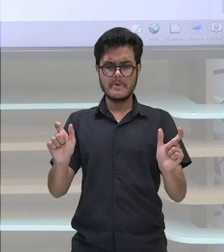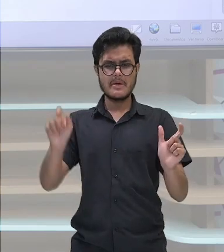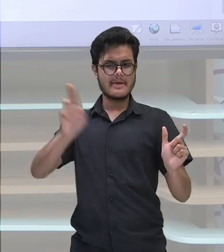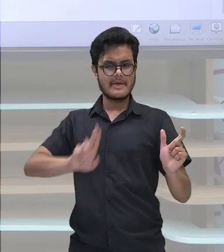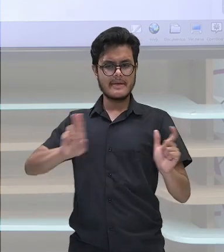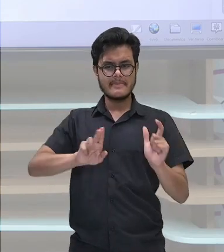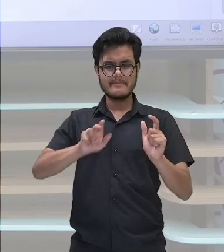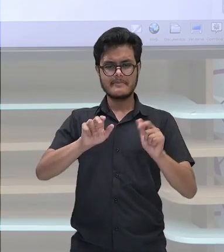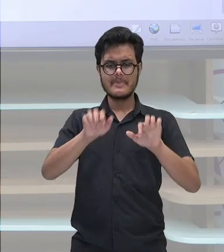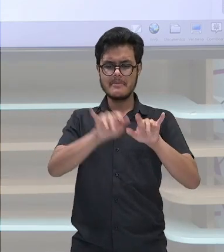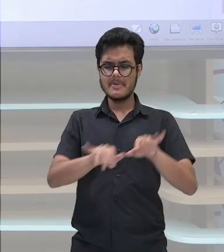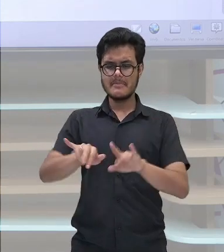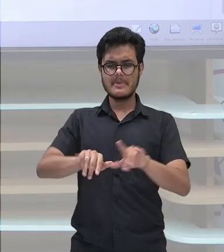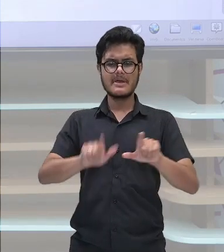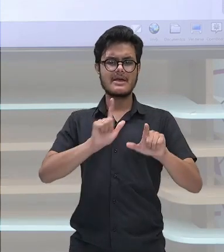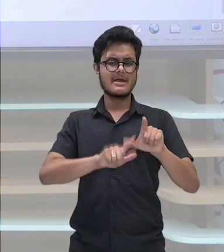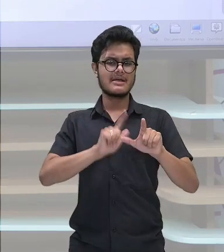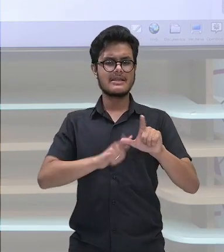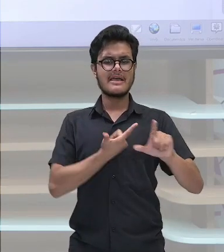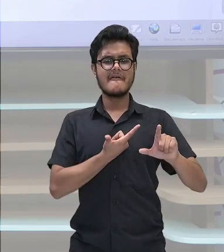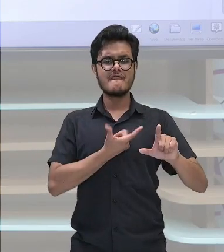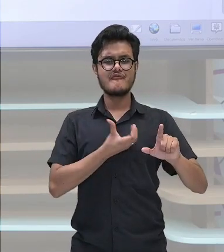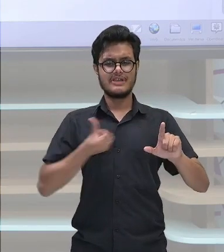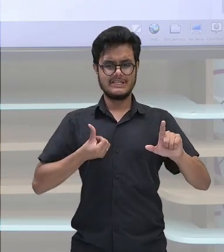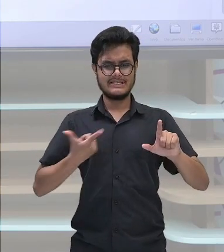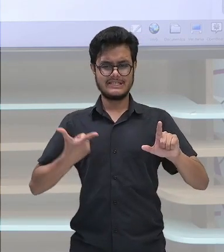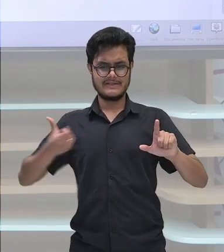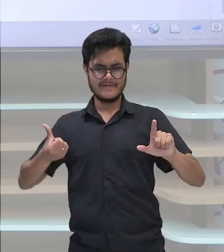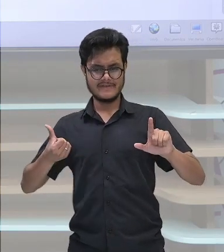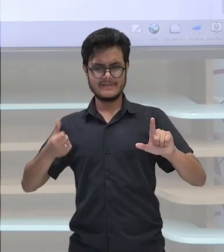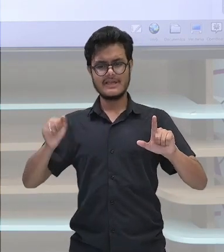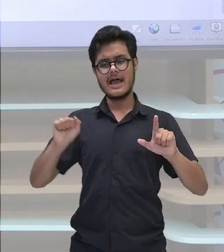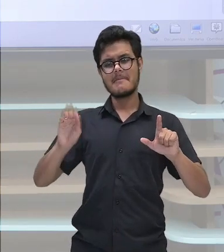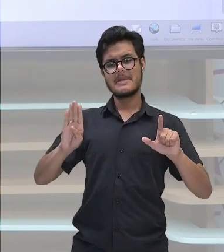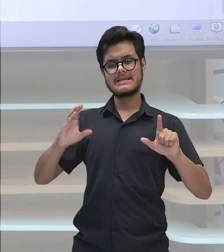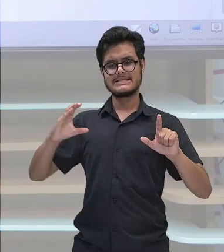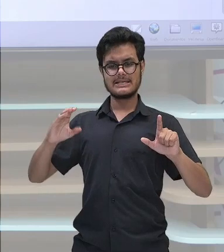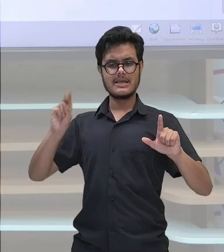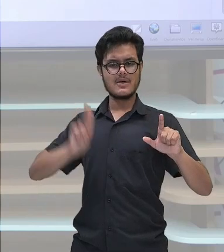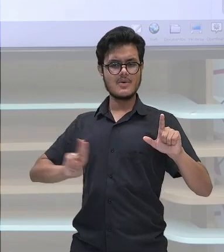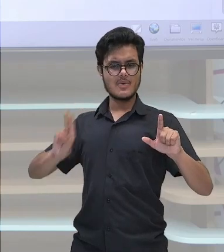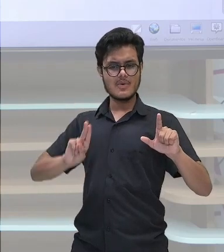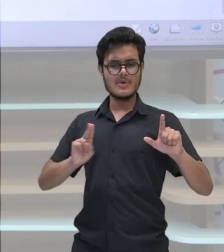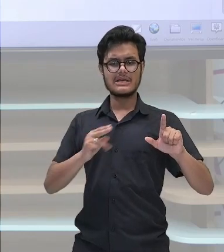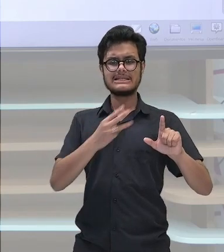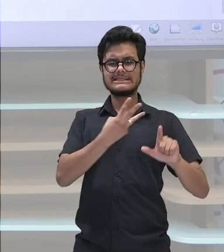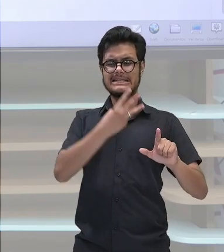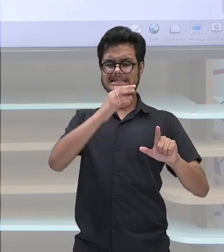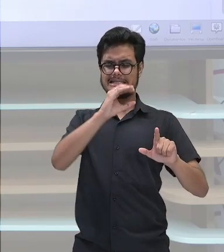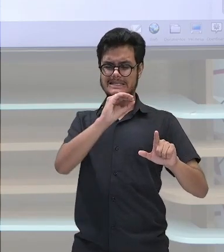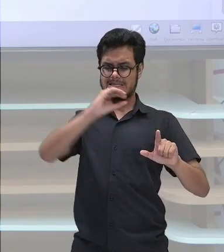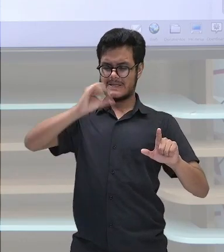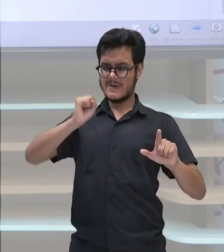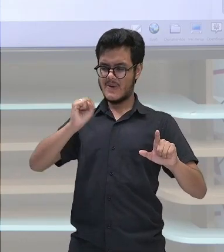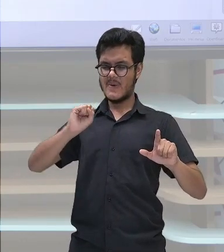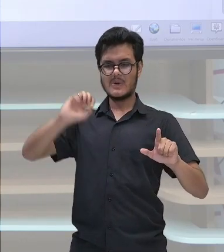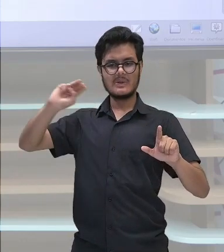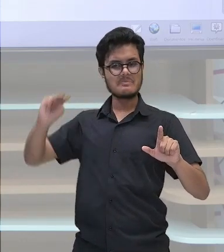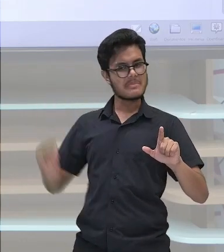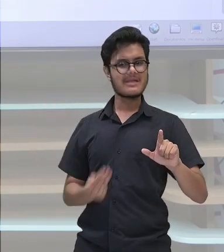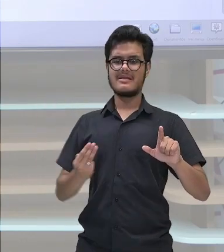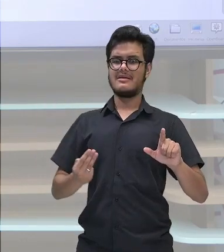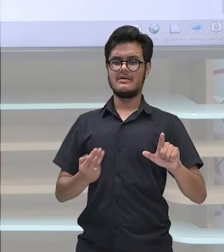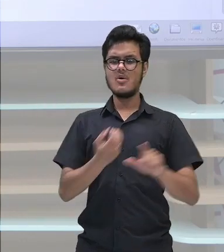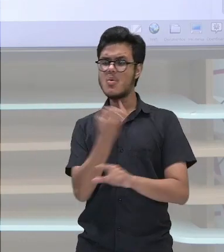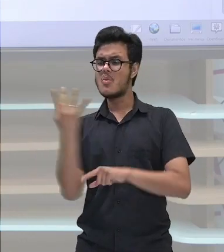digitando as 26 letras do alfabeto Olha só mais de 308 milhões a gente não sabe nem quanto tempo a